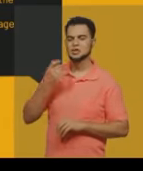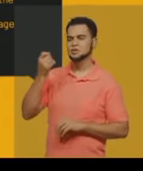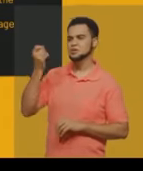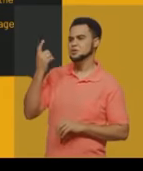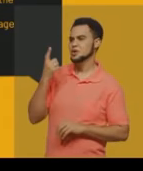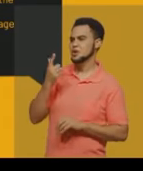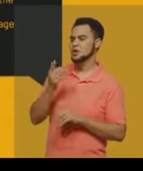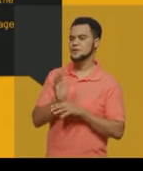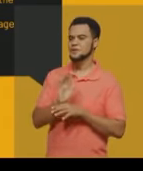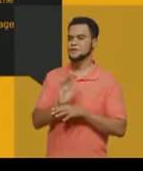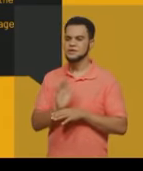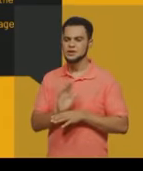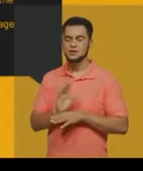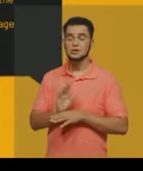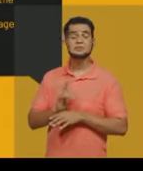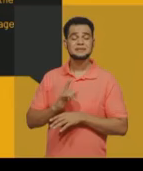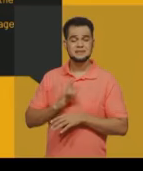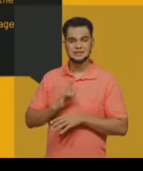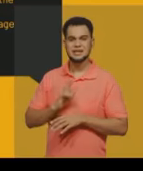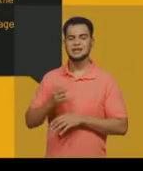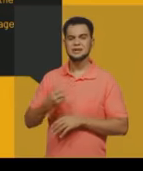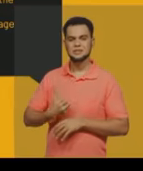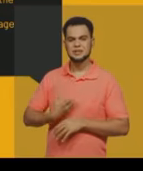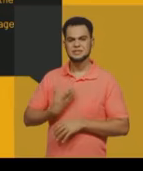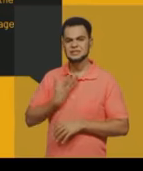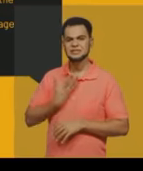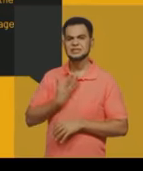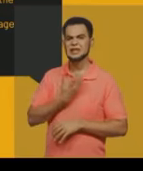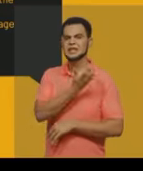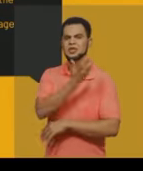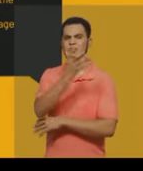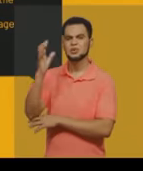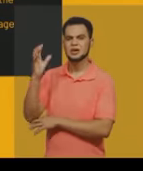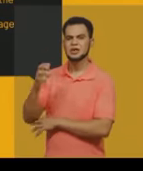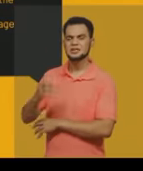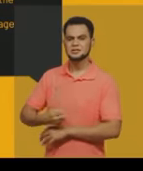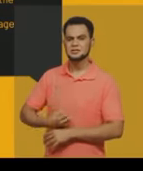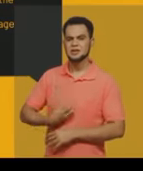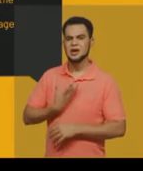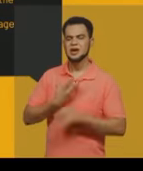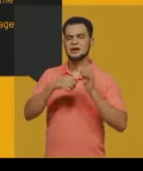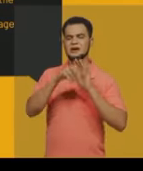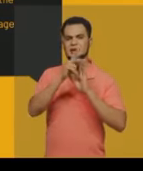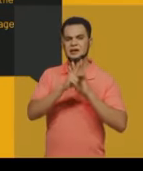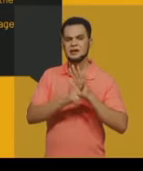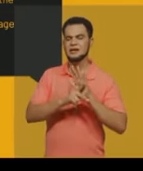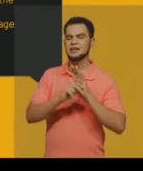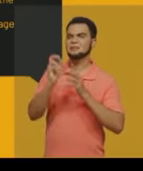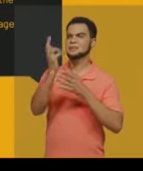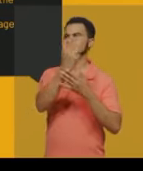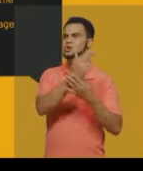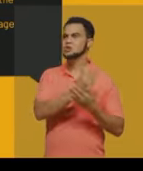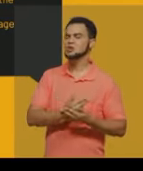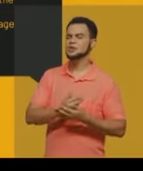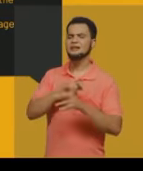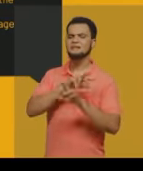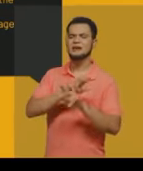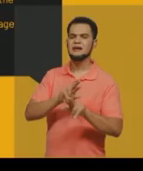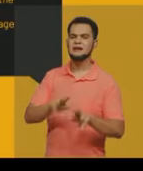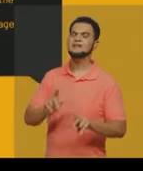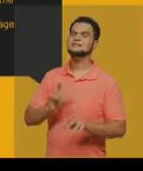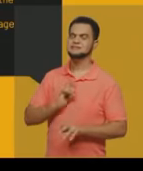há poesia na natureza, num poema, num quadro, numa pintura, em tudo. E